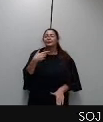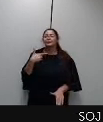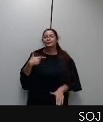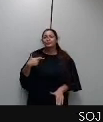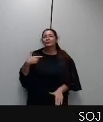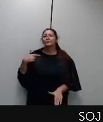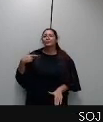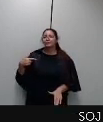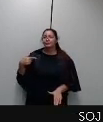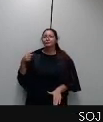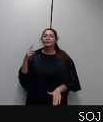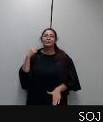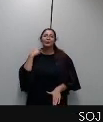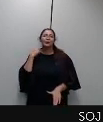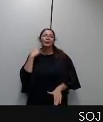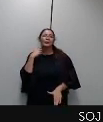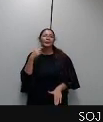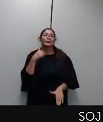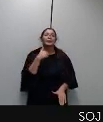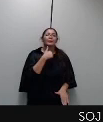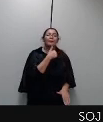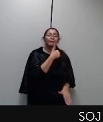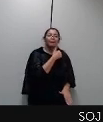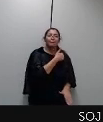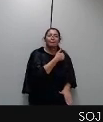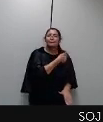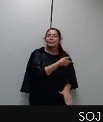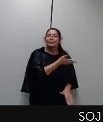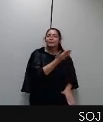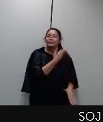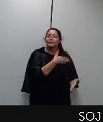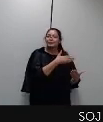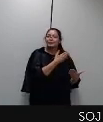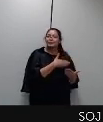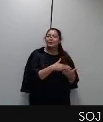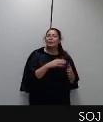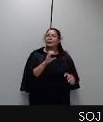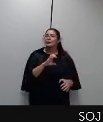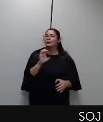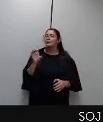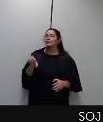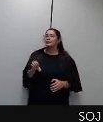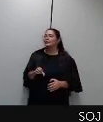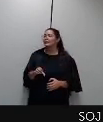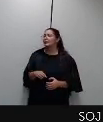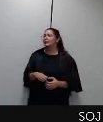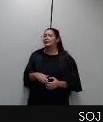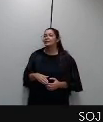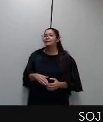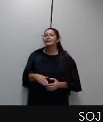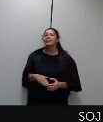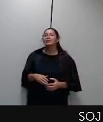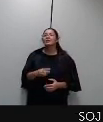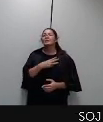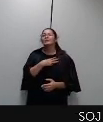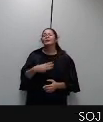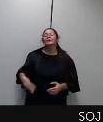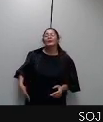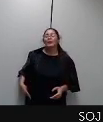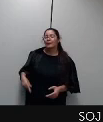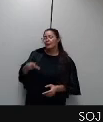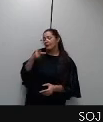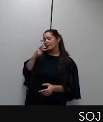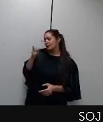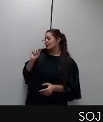1990 de Santa Catarina como os destaques foram feitos ângulos pelo Ministro Napoleão eu passo a palavra para